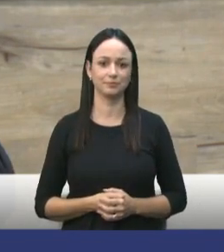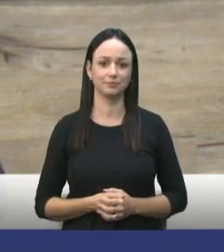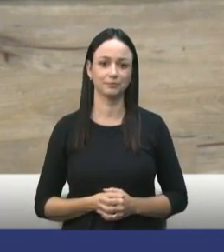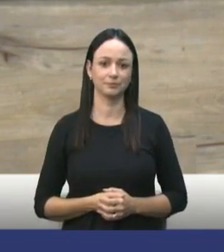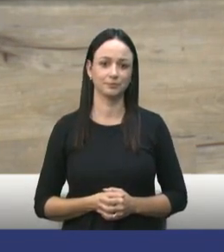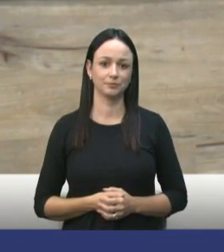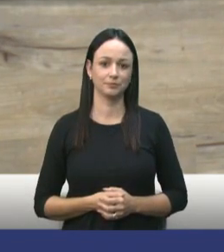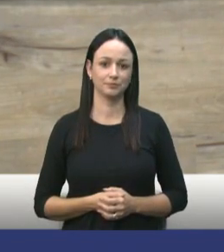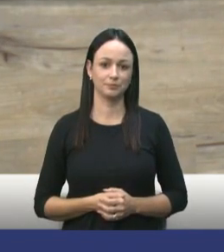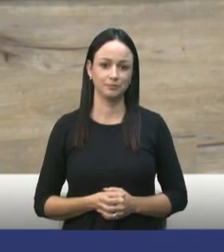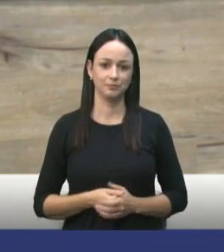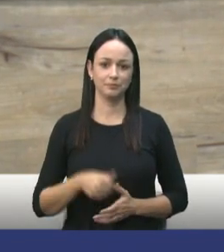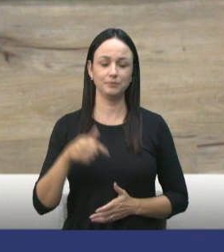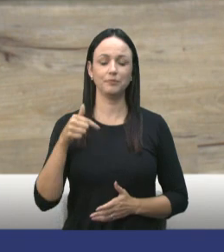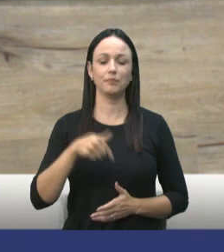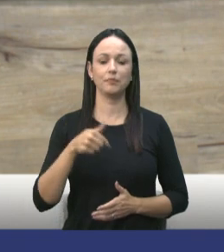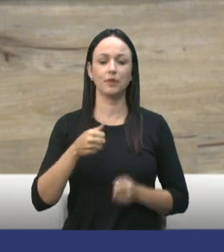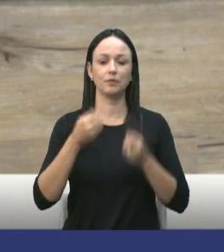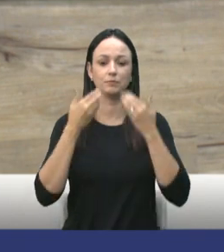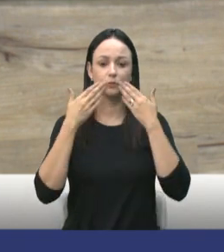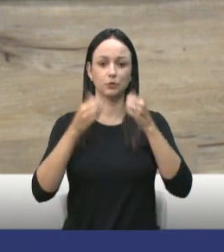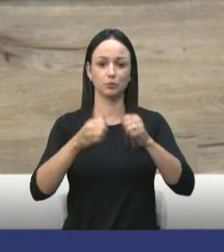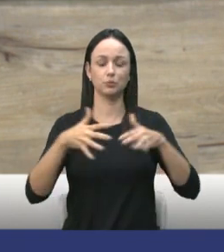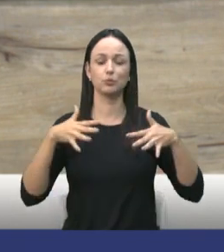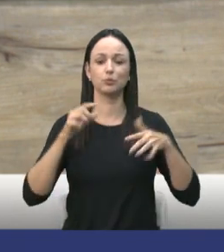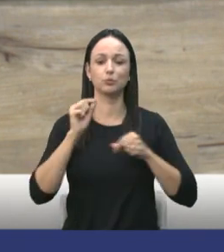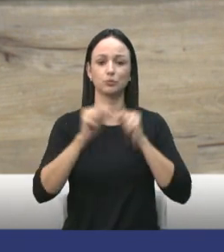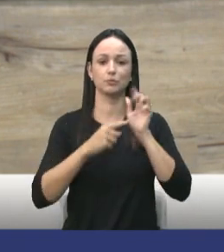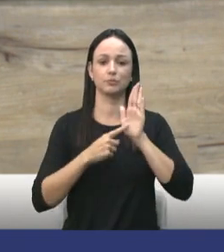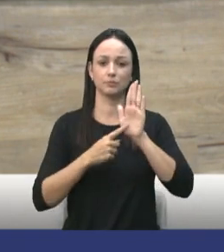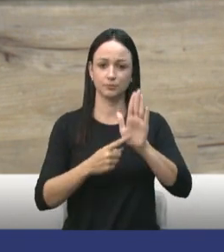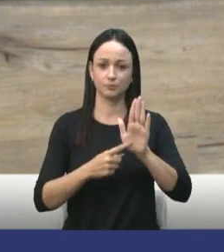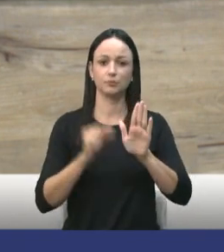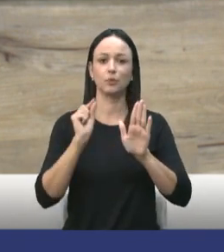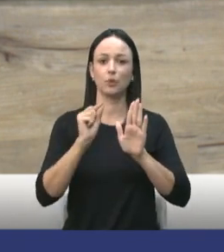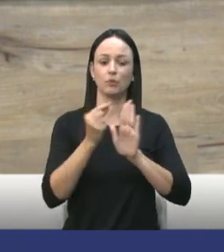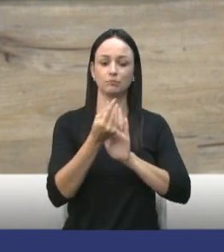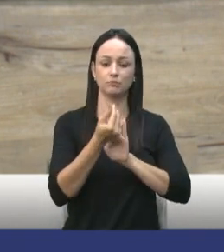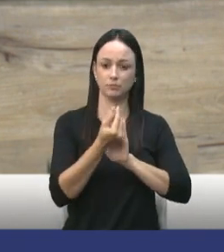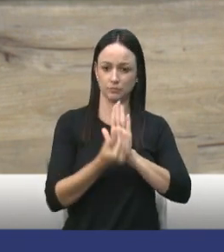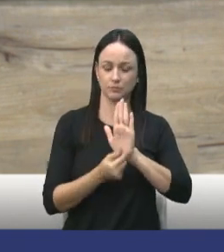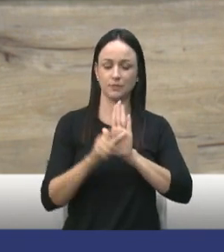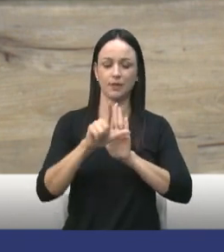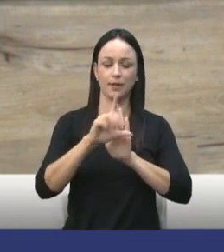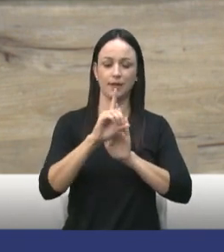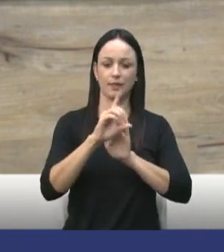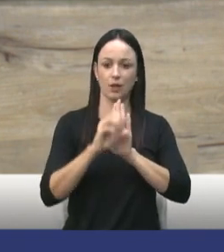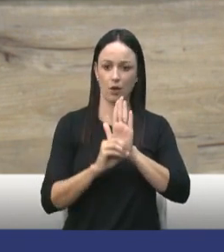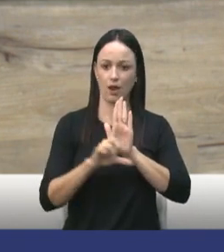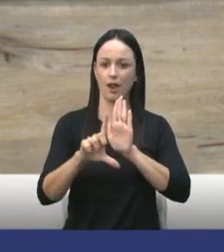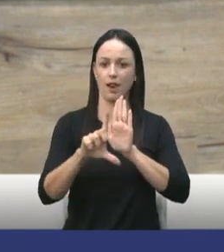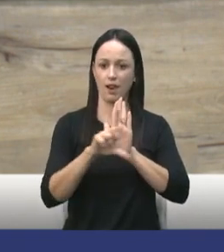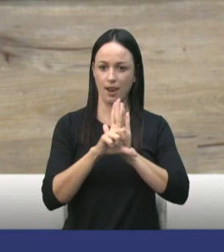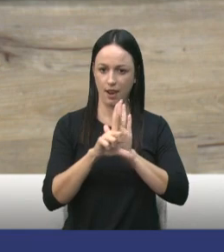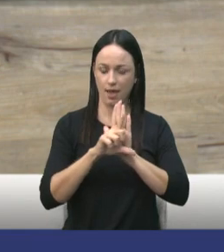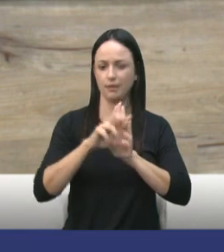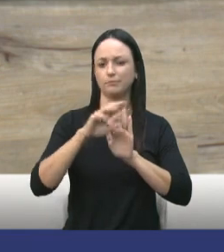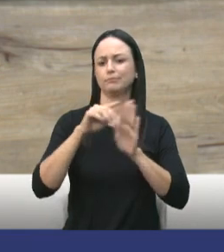A audiência pública de hoje, então, consiste na apresentação da peça orçamentária, a LDO, Lei de Diretrizes